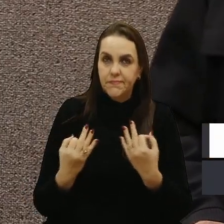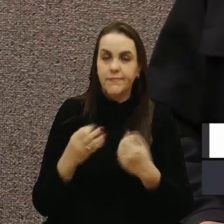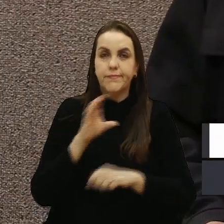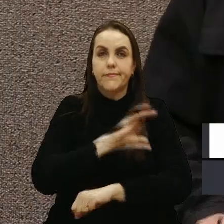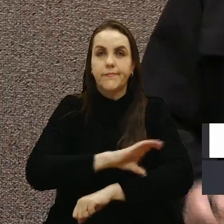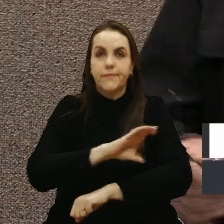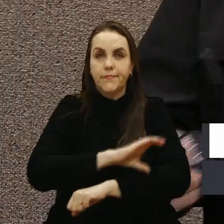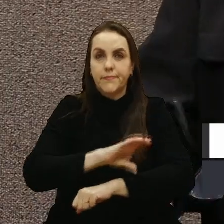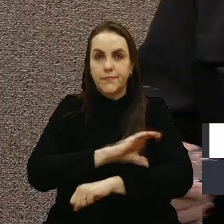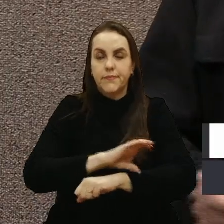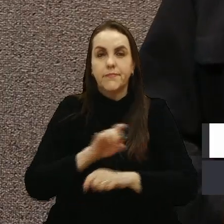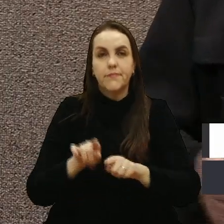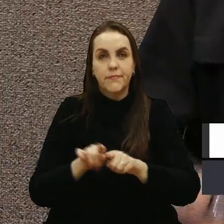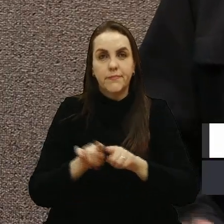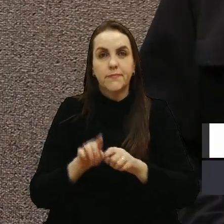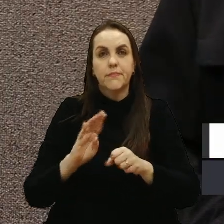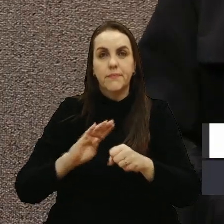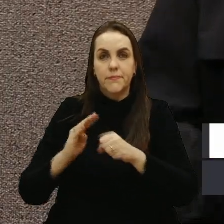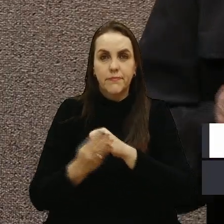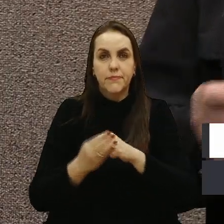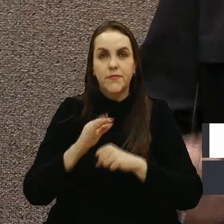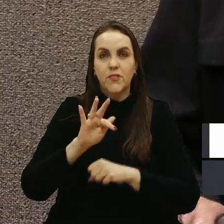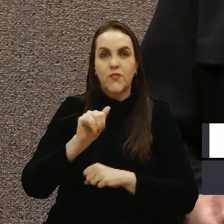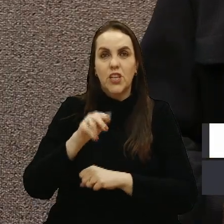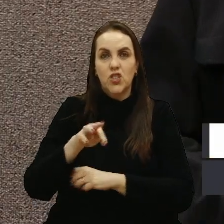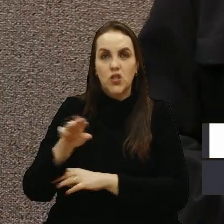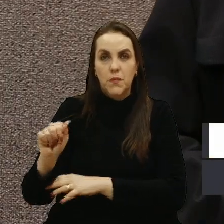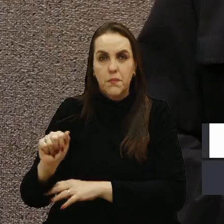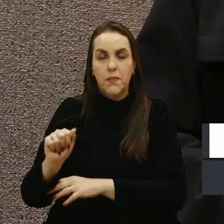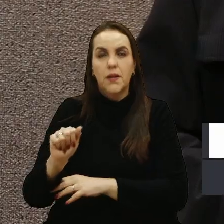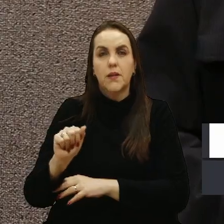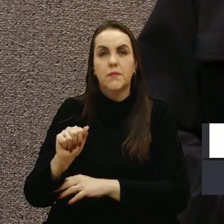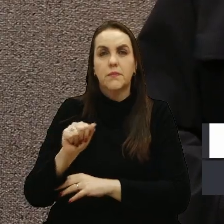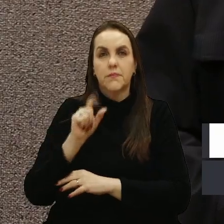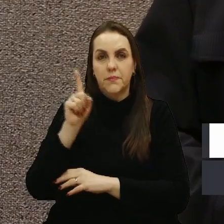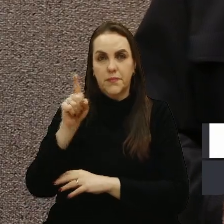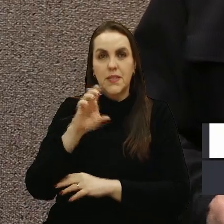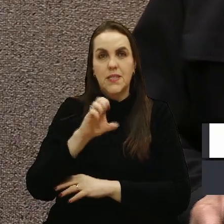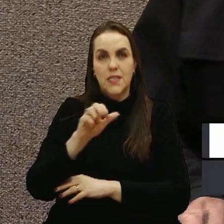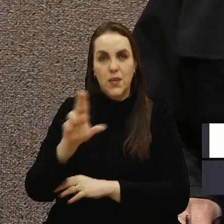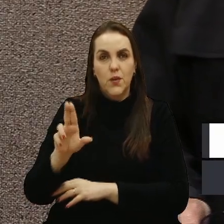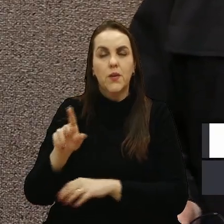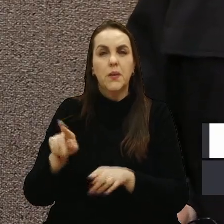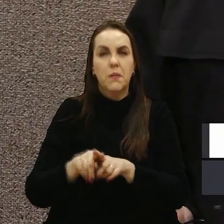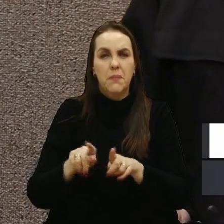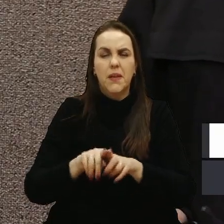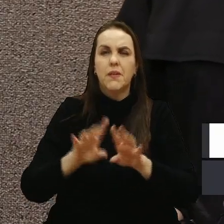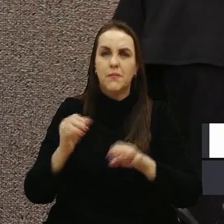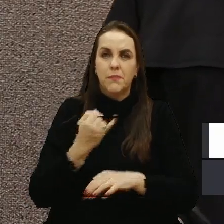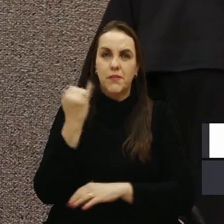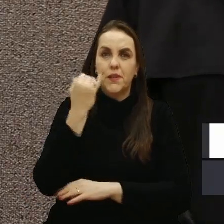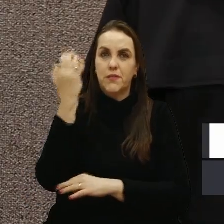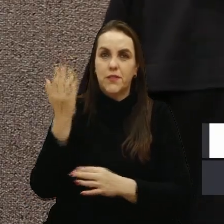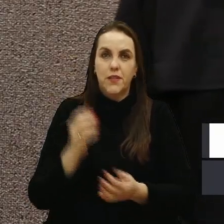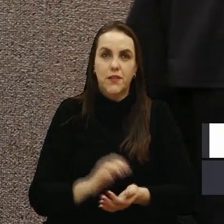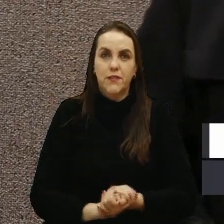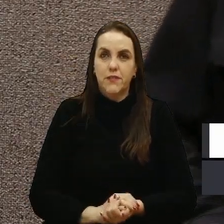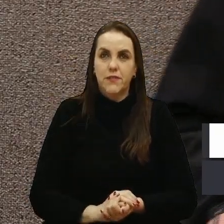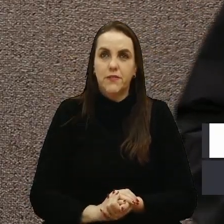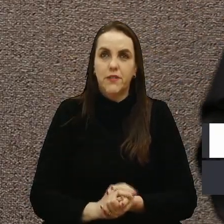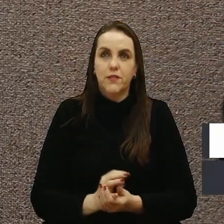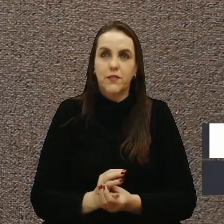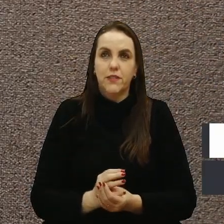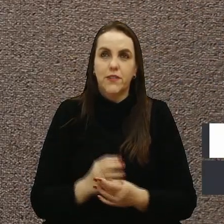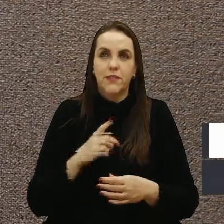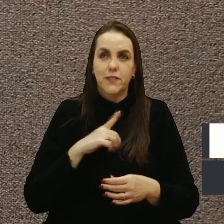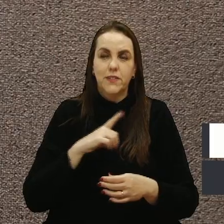cursos nos bairros, Fátima, lá no céu. Então, é um momento importante de valorizarmos a